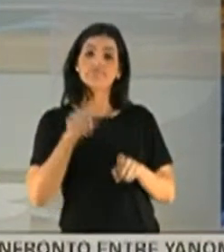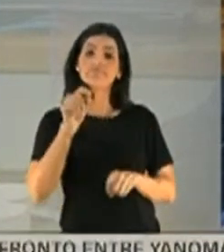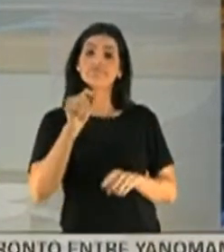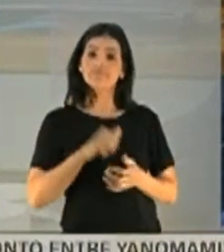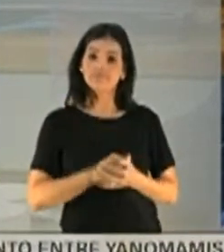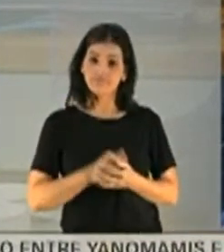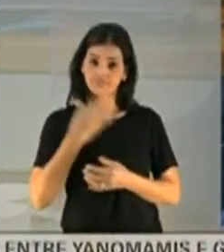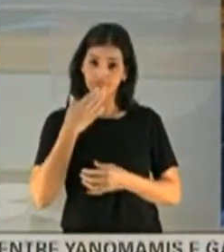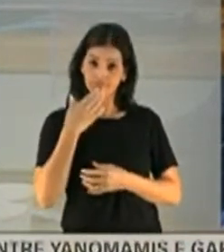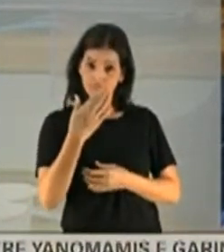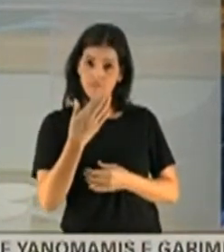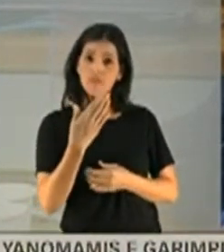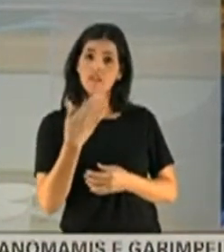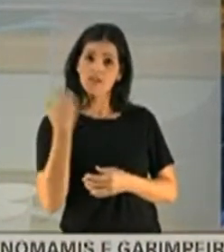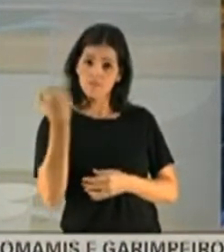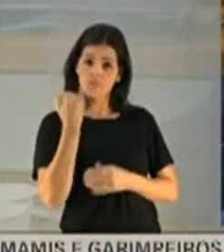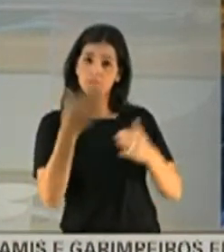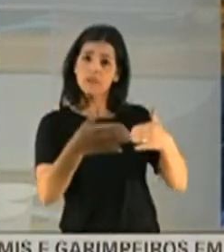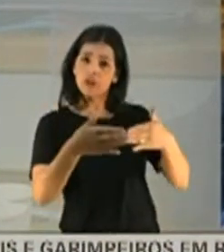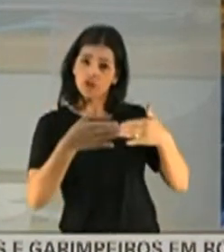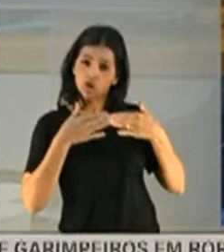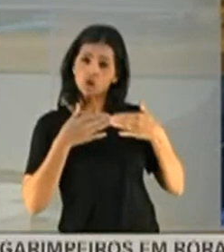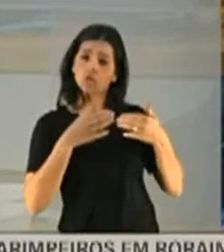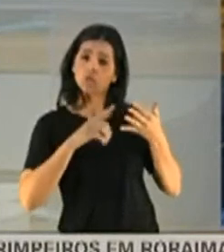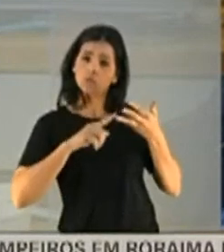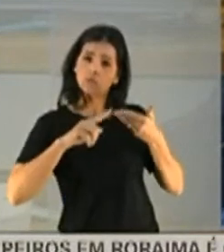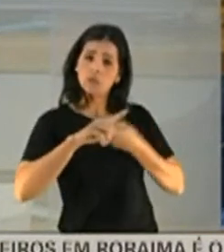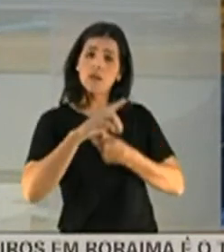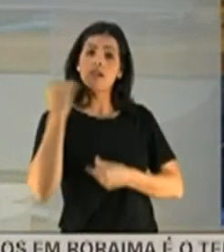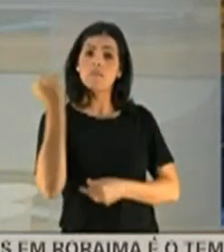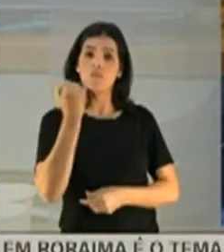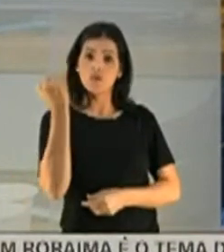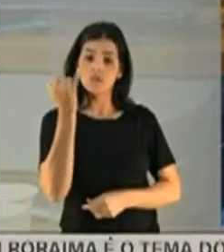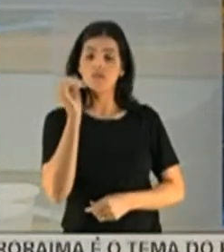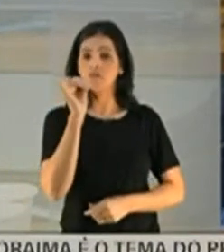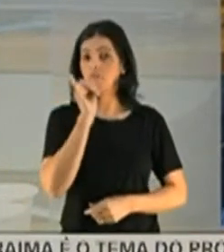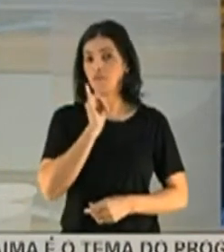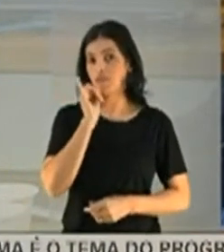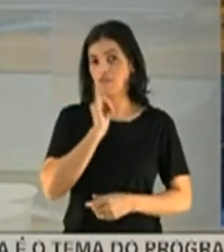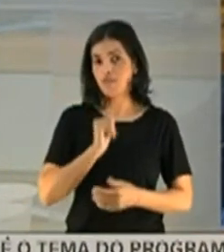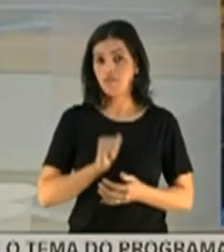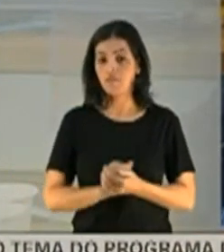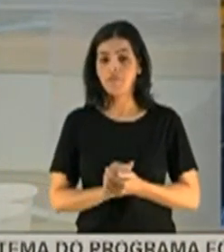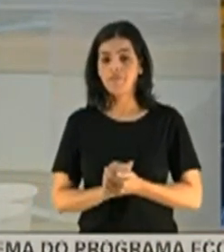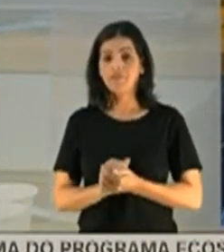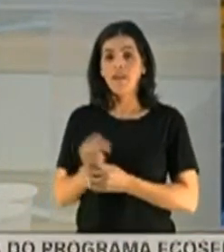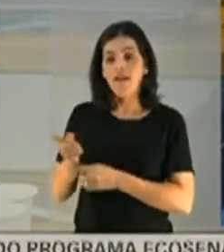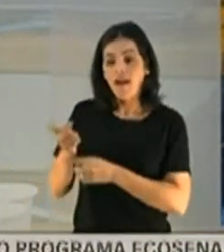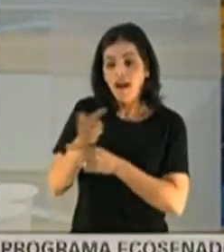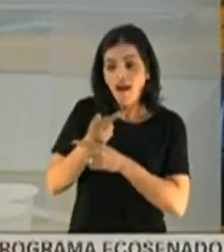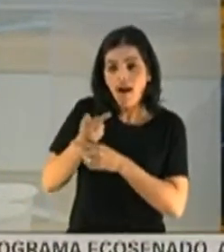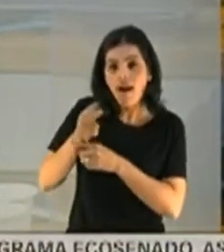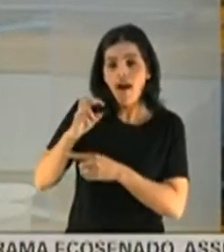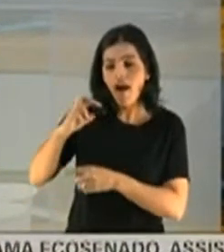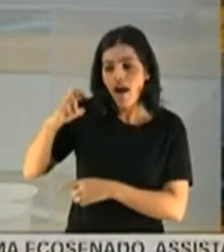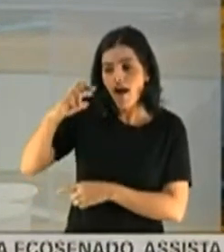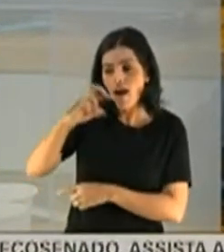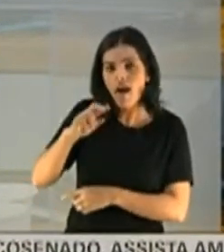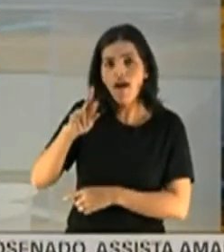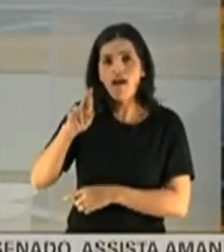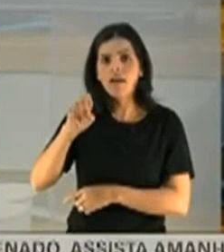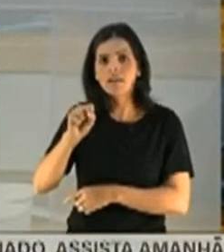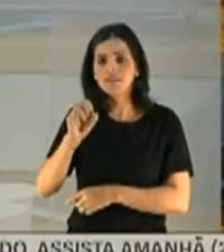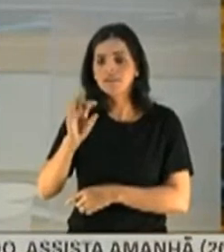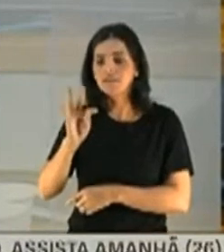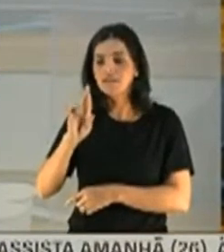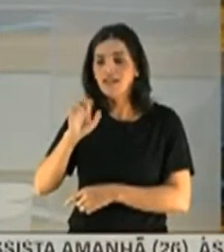apelos importantes que a gente tem feito aqui, que é o rastrear dinheiro de